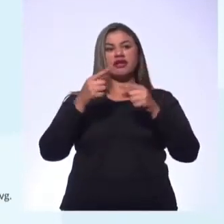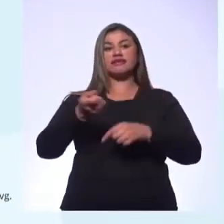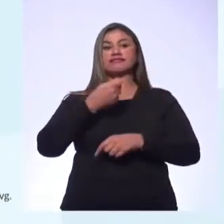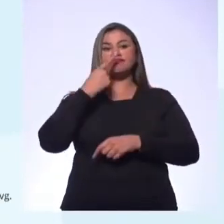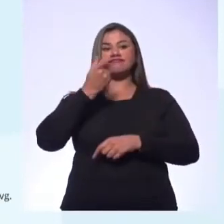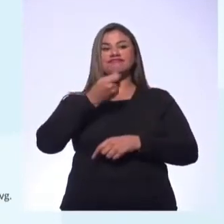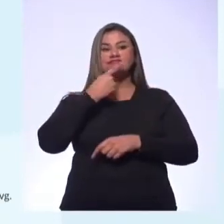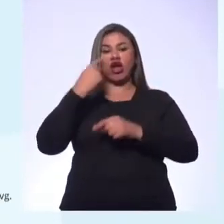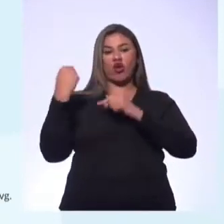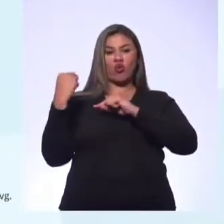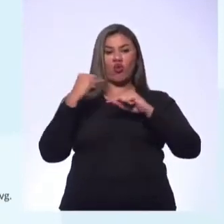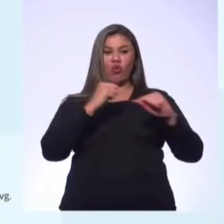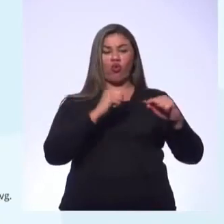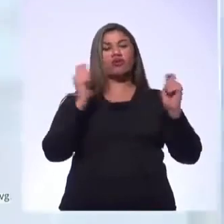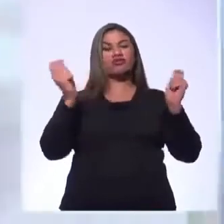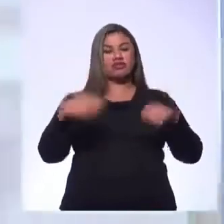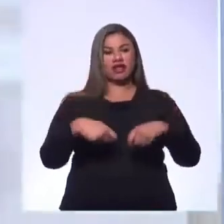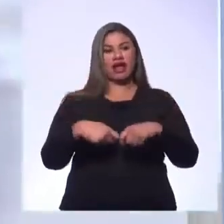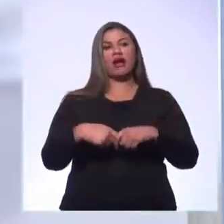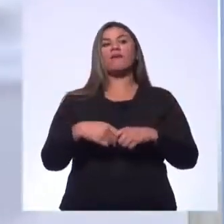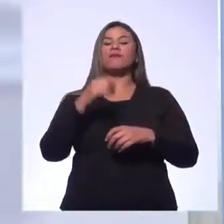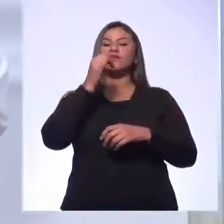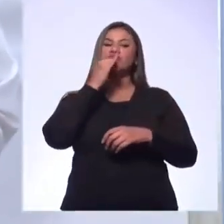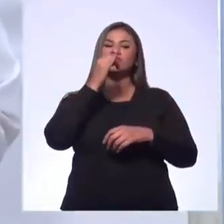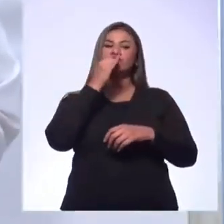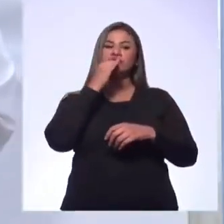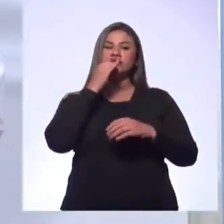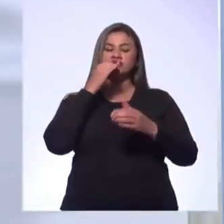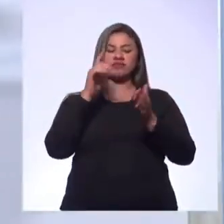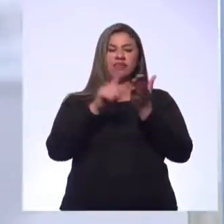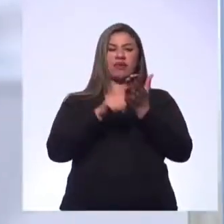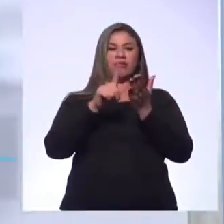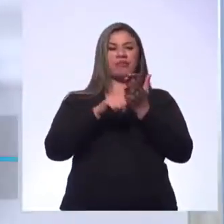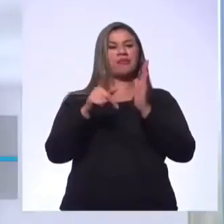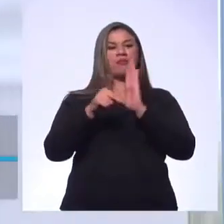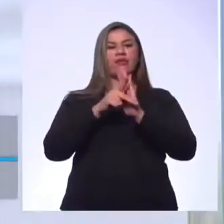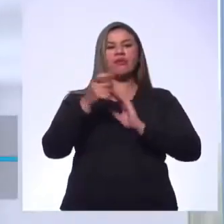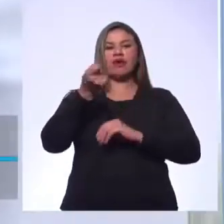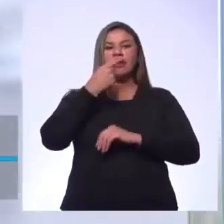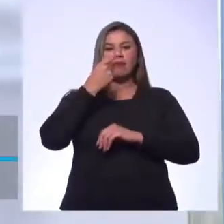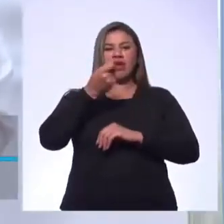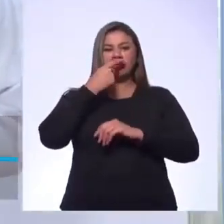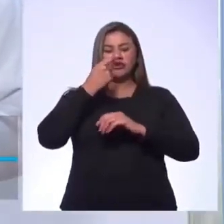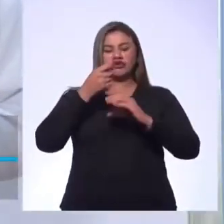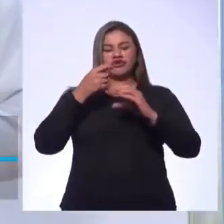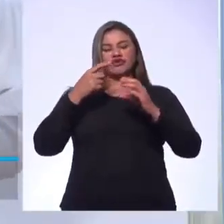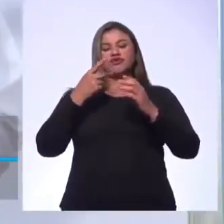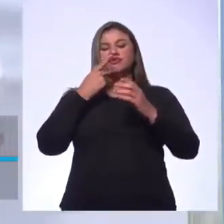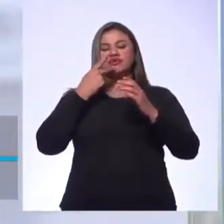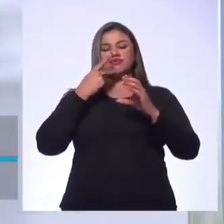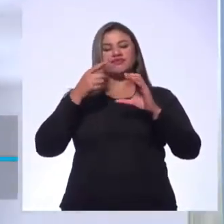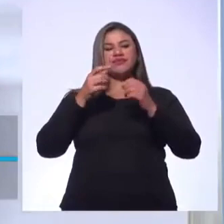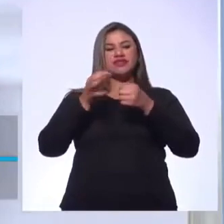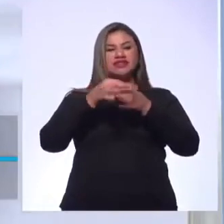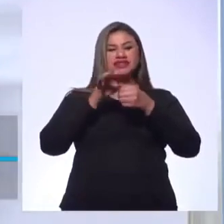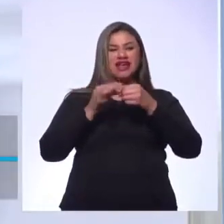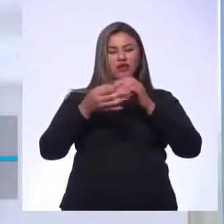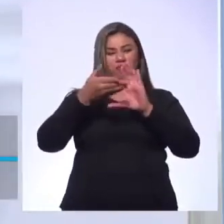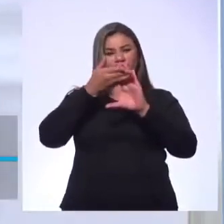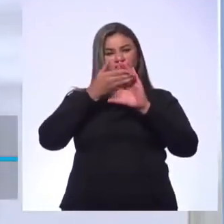contra ela. Se você um dia pegar uma bulinha de um antibiótico para ler, você vai ver que vai estar falando lá sobre a parede celular da bactéria, porque é